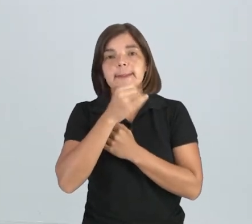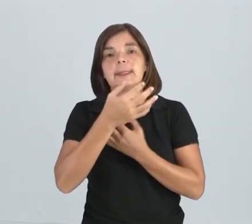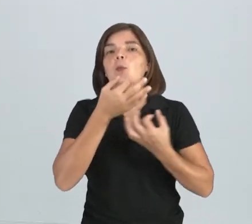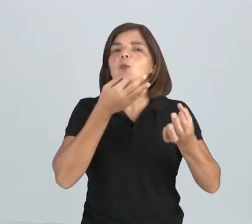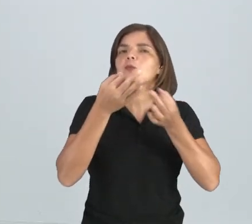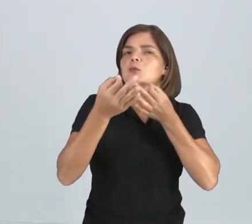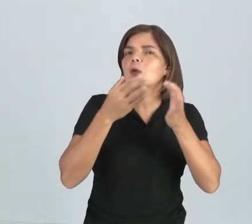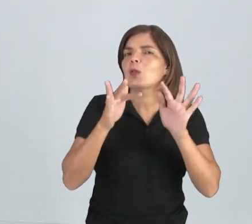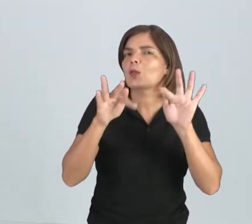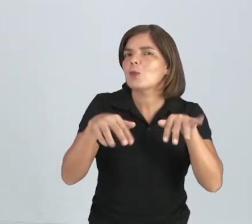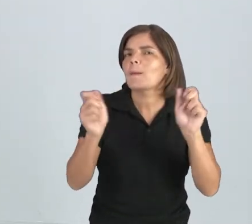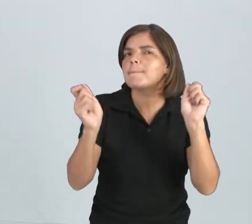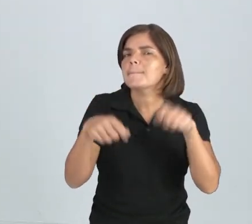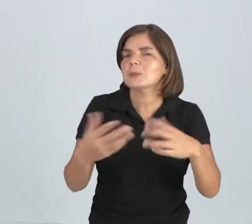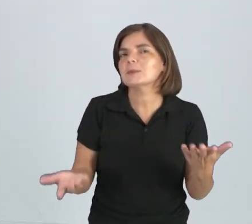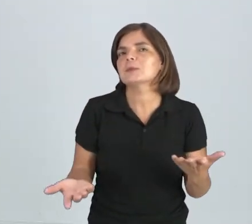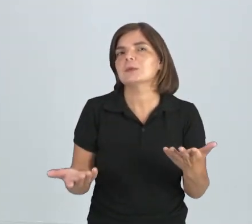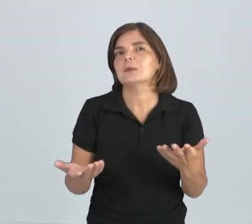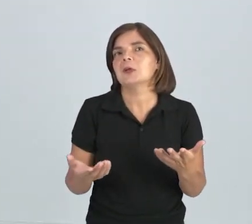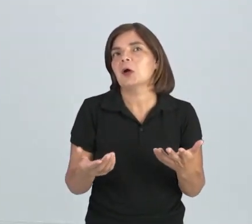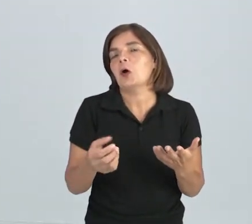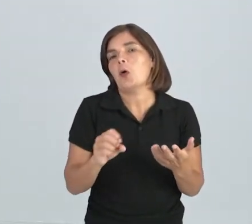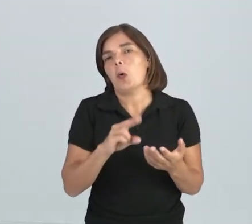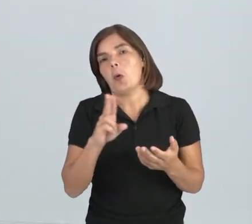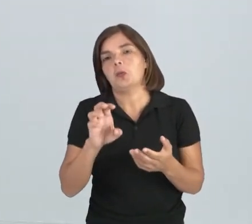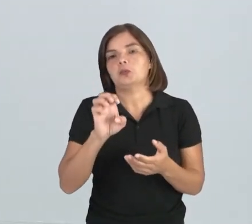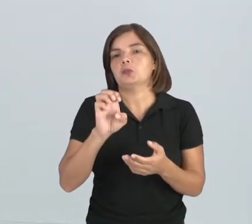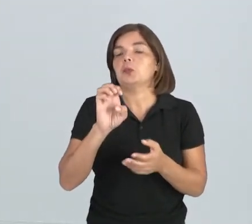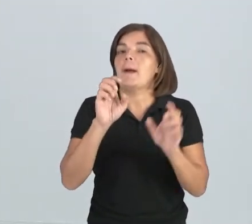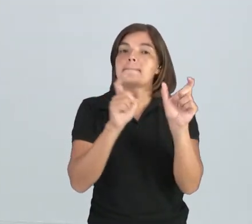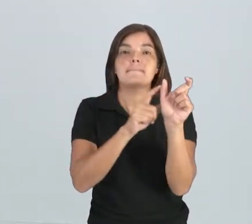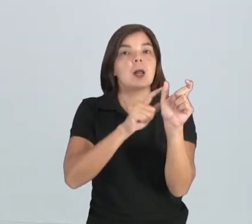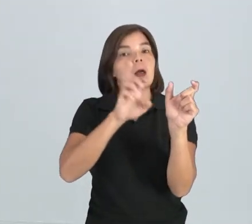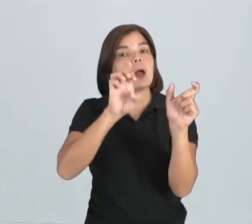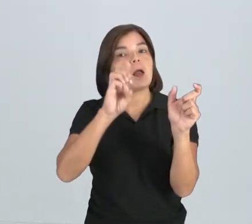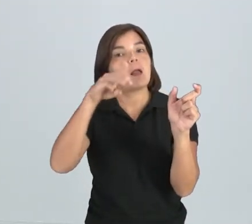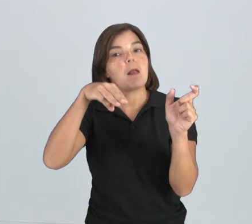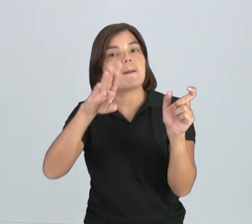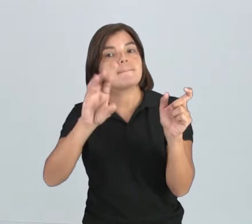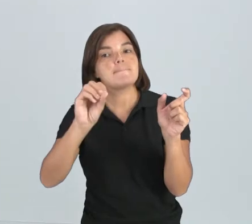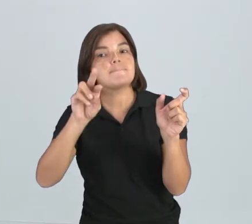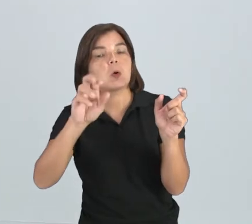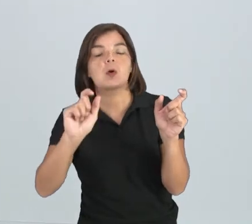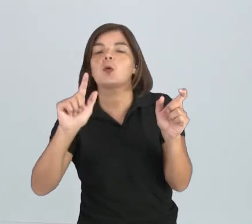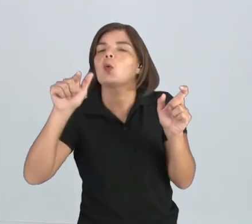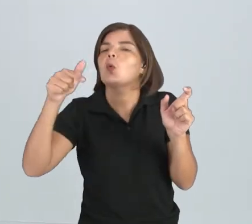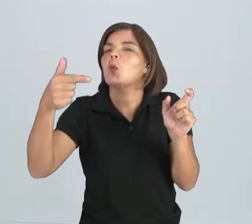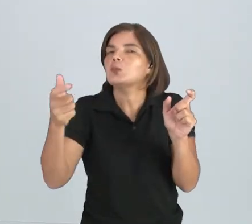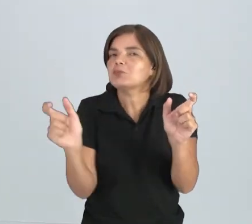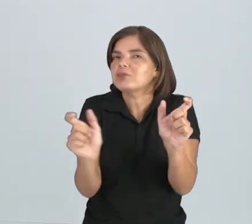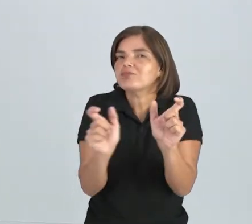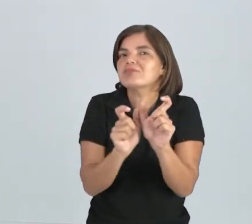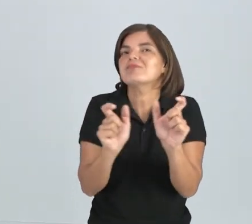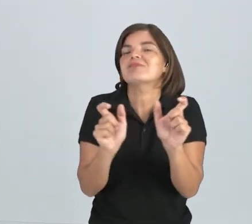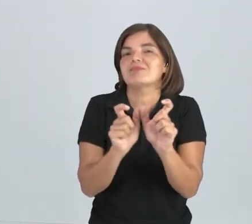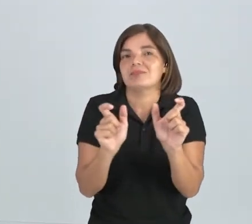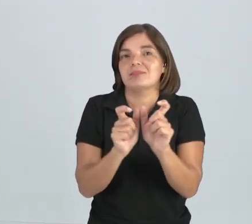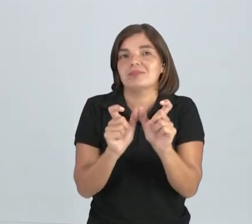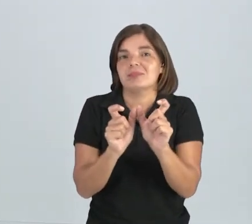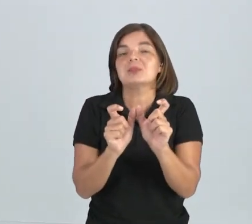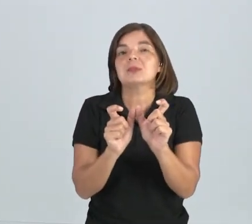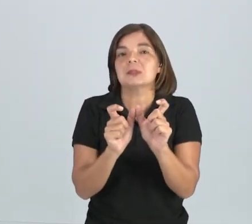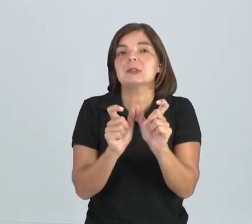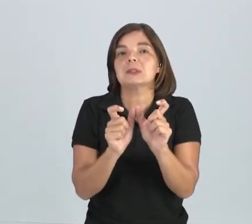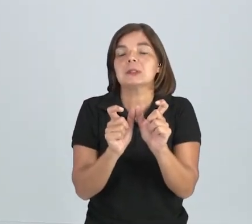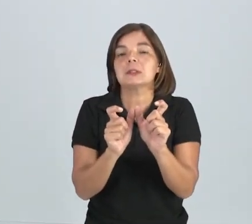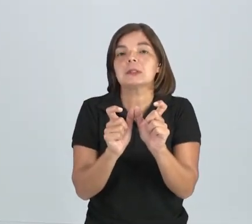ali pelo final eu posso colocar ali o embora, né, colocar um outro elemento ali, um outro conectivo, né, ali da família do